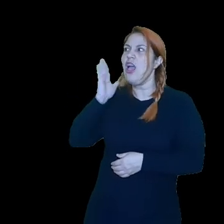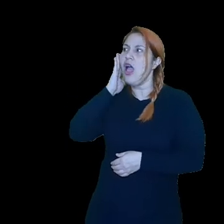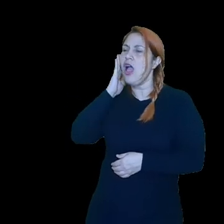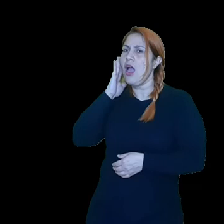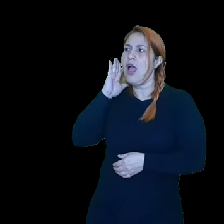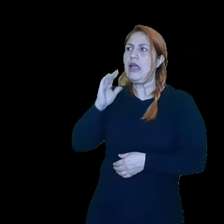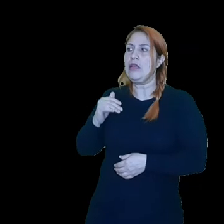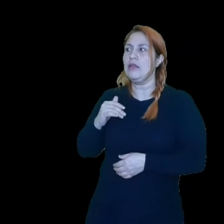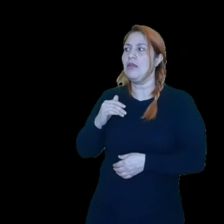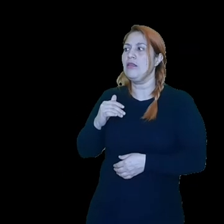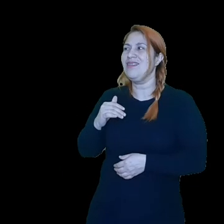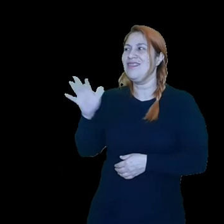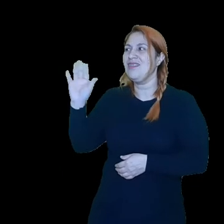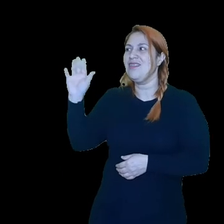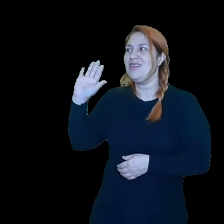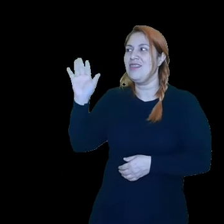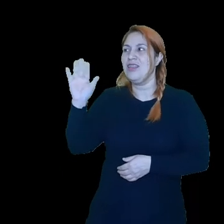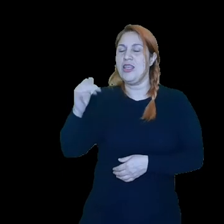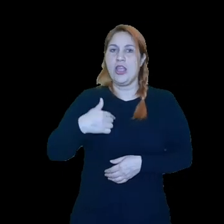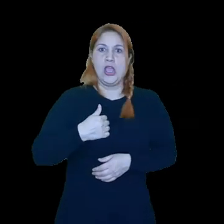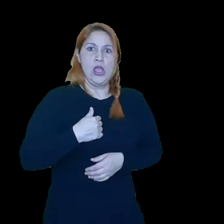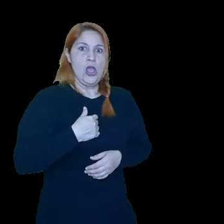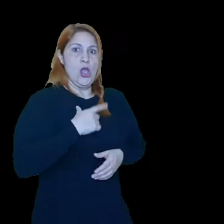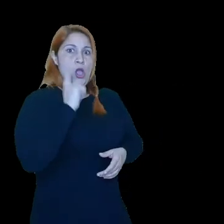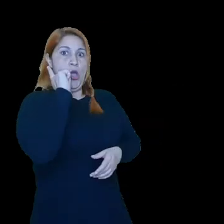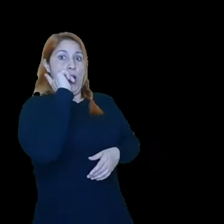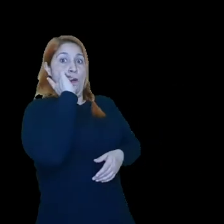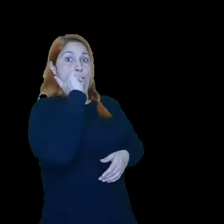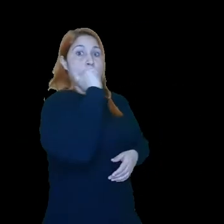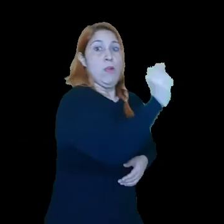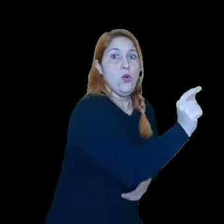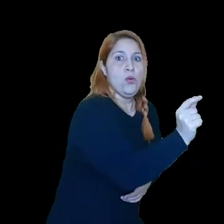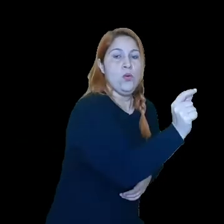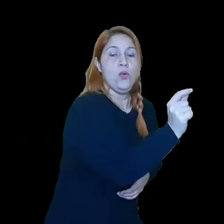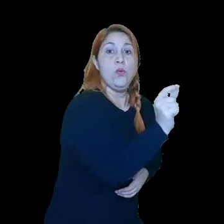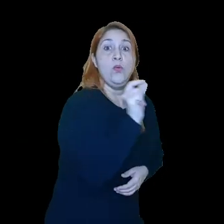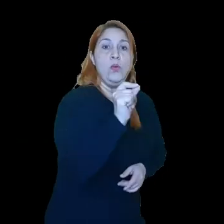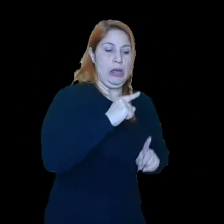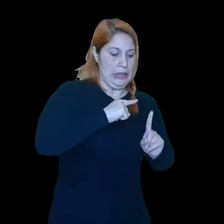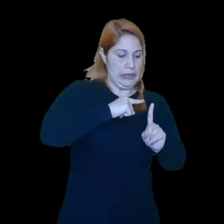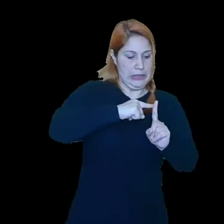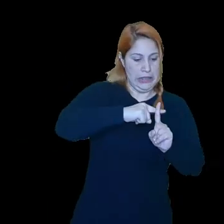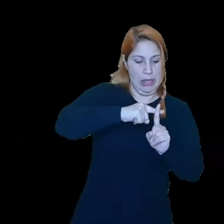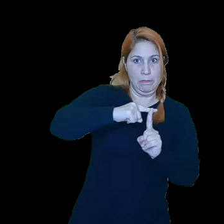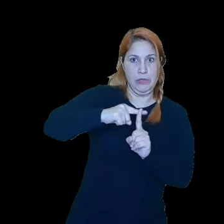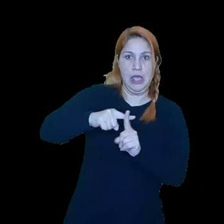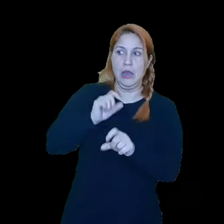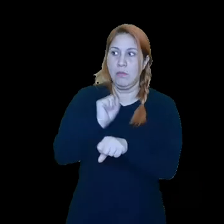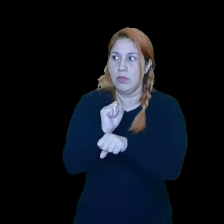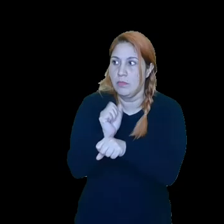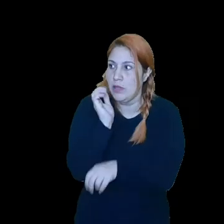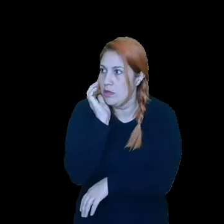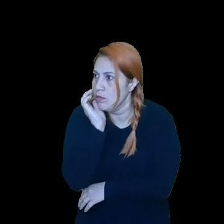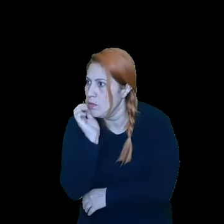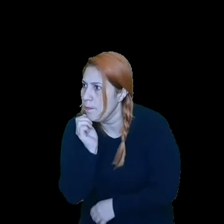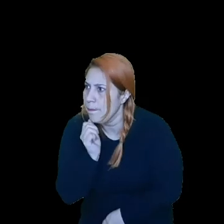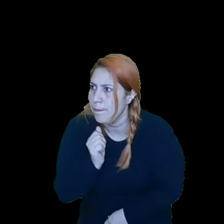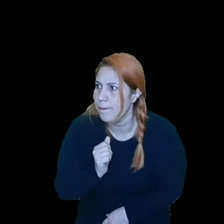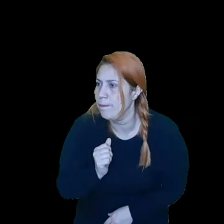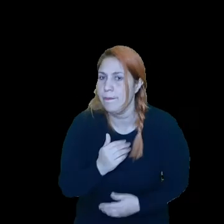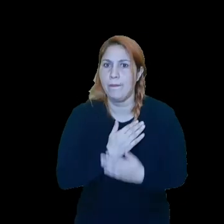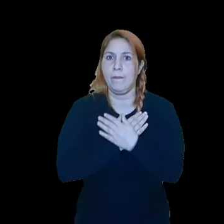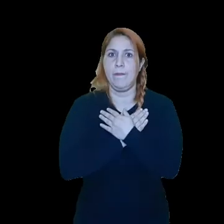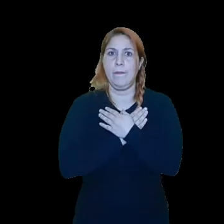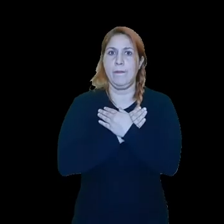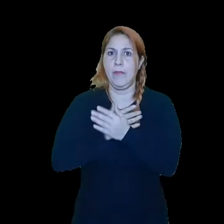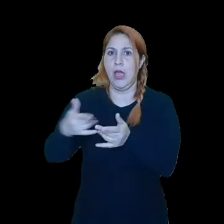de olhos estava ela no cemitério, esperando pela chegada do defunto mais fresquinho.